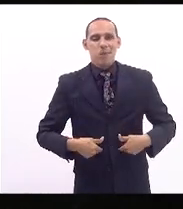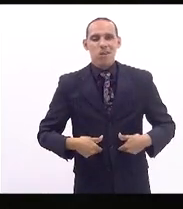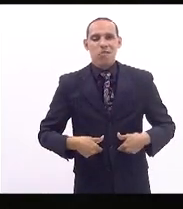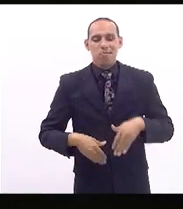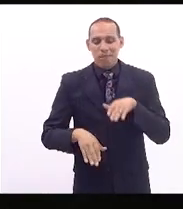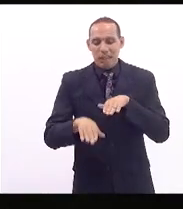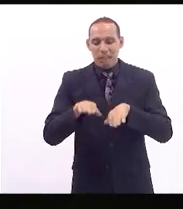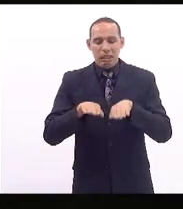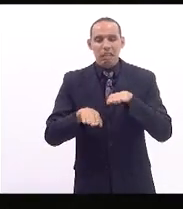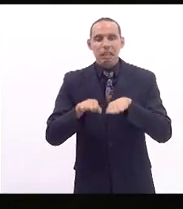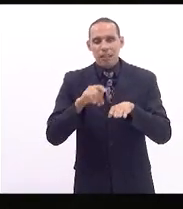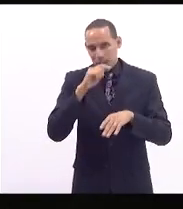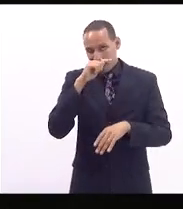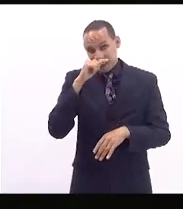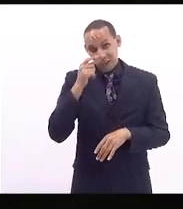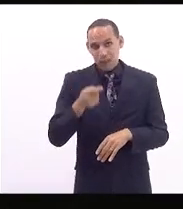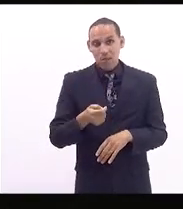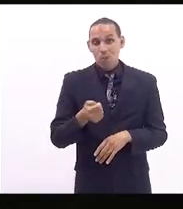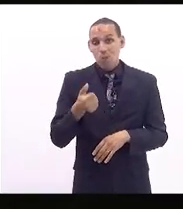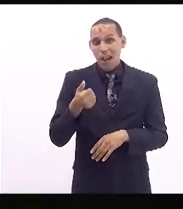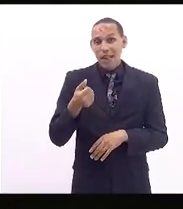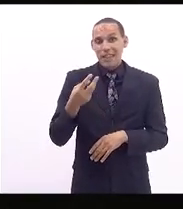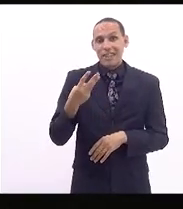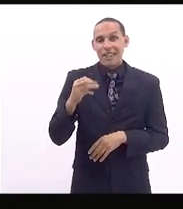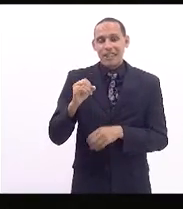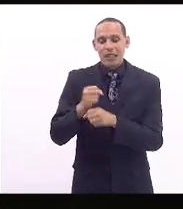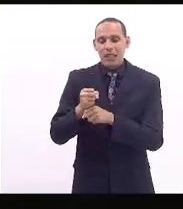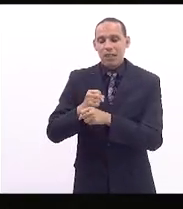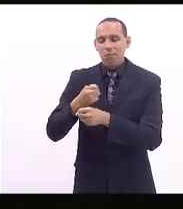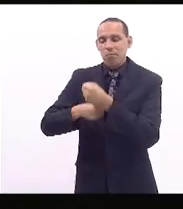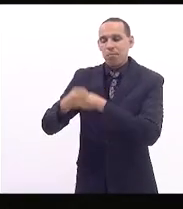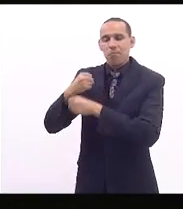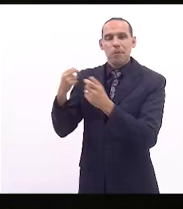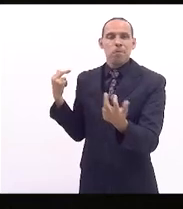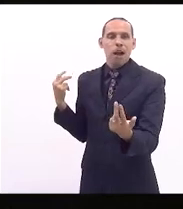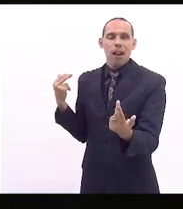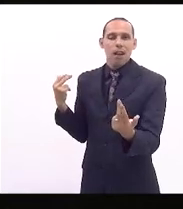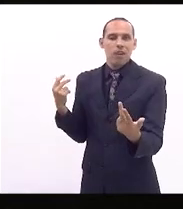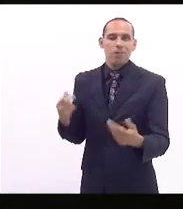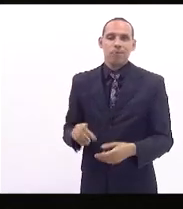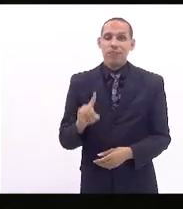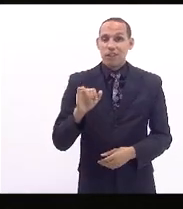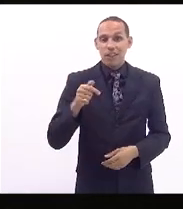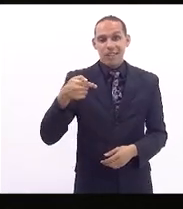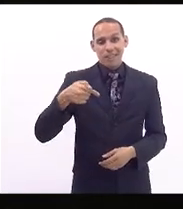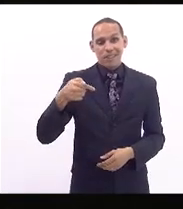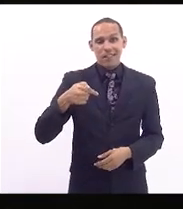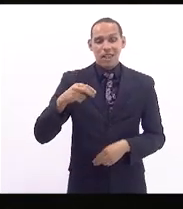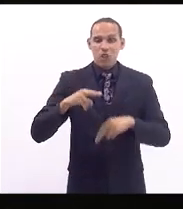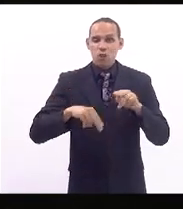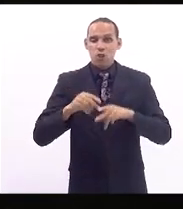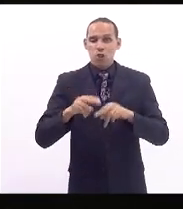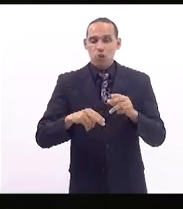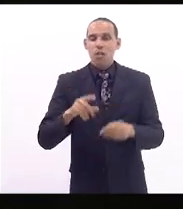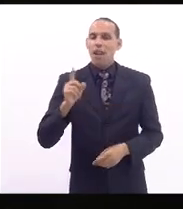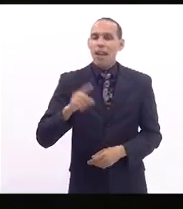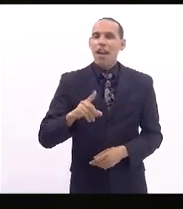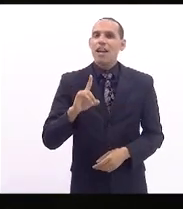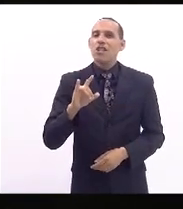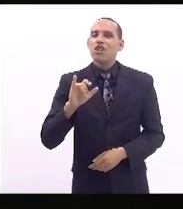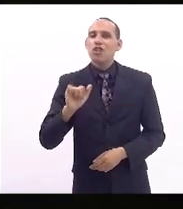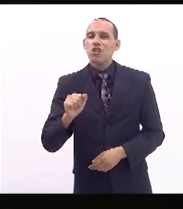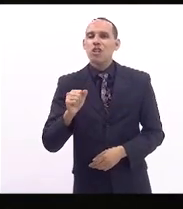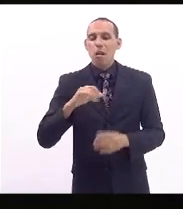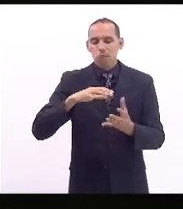regredindo há quase 30 anos no último dia sete de Junho que foi o dia mundial da segurança